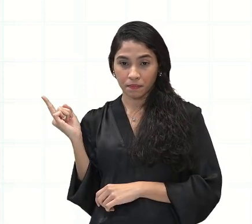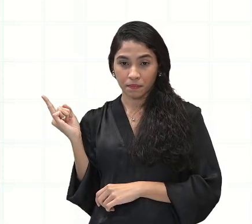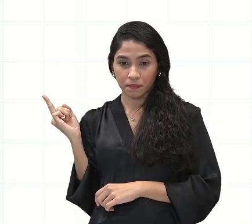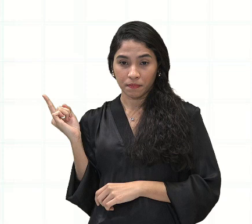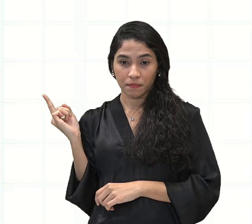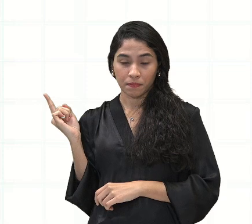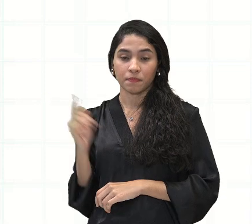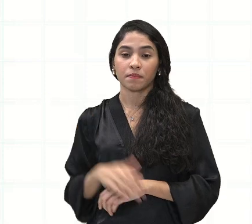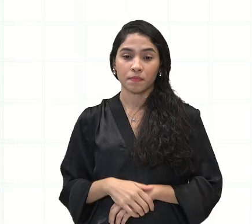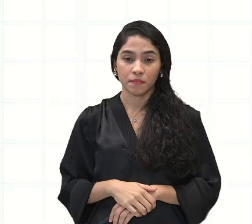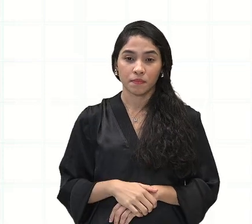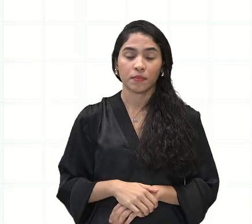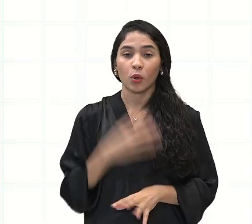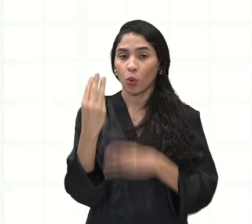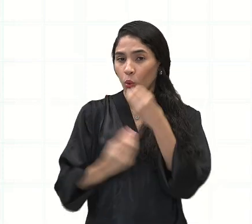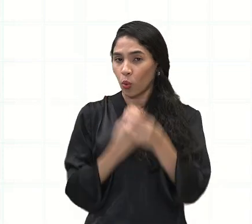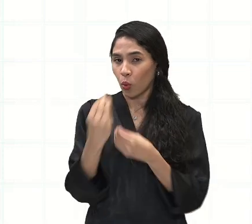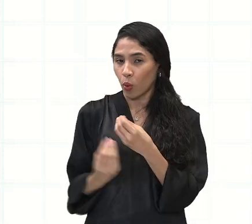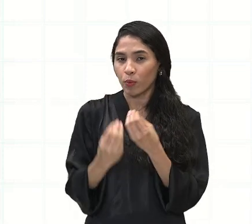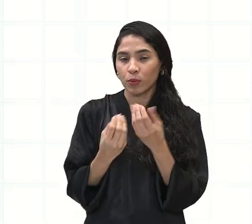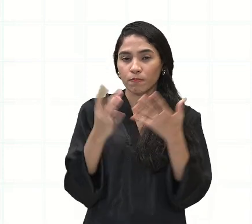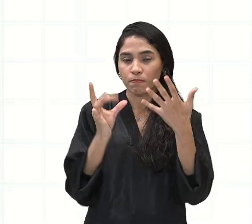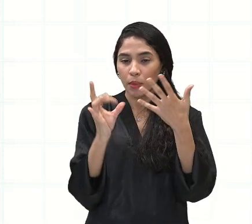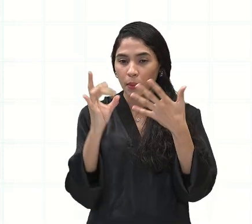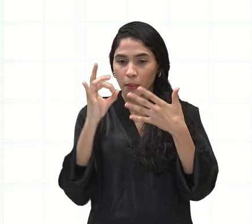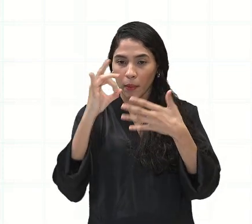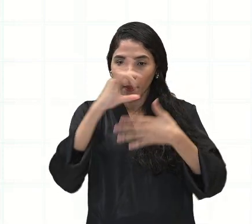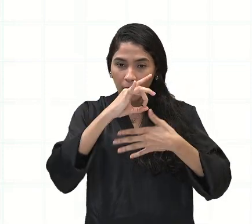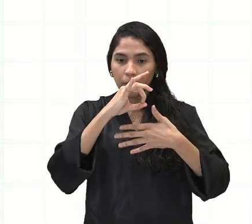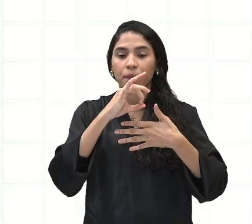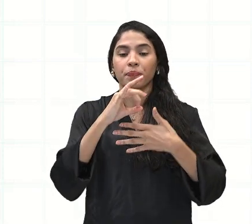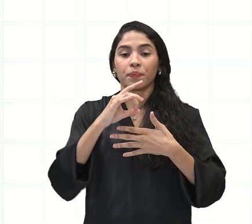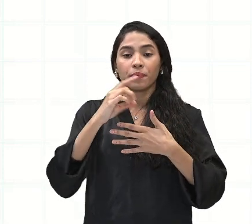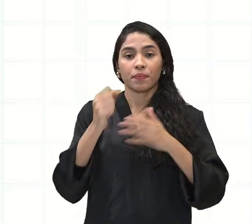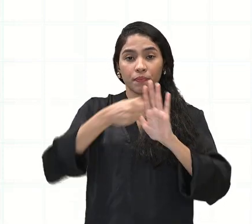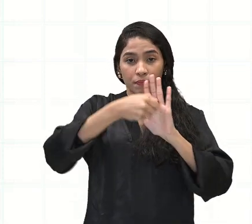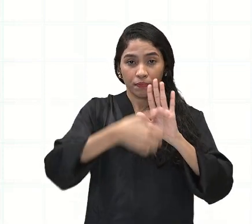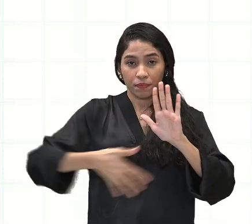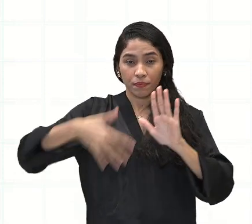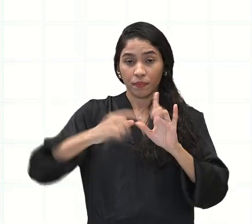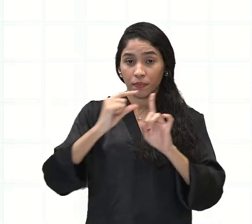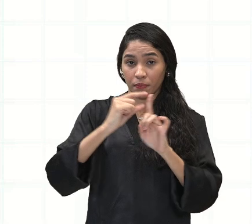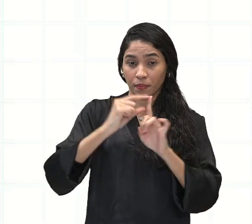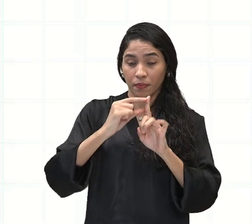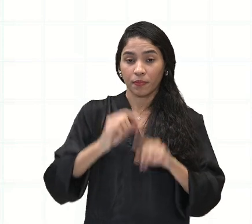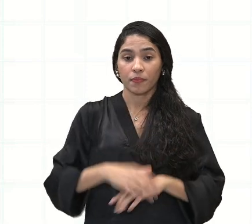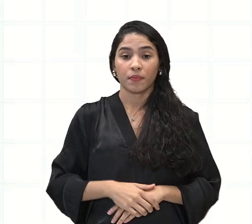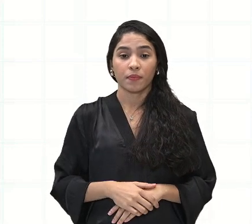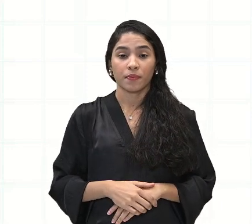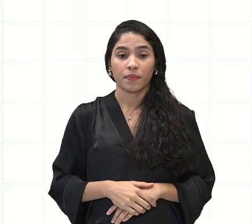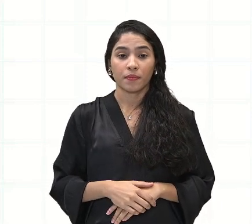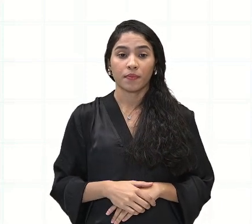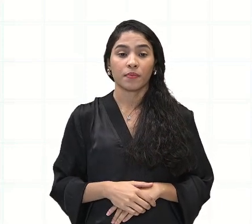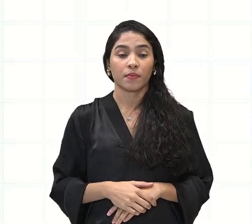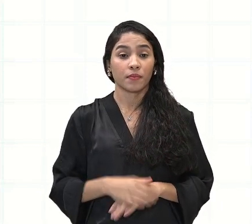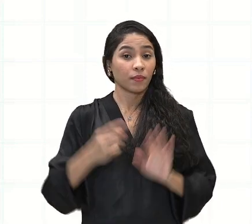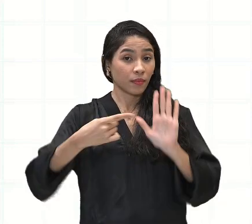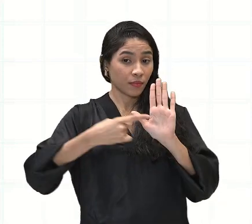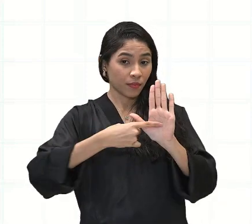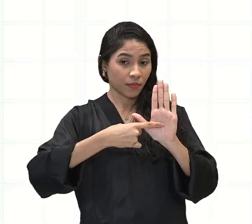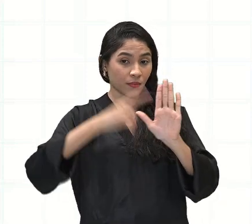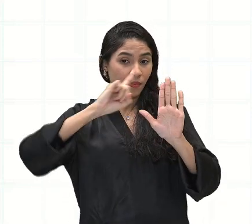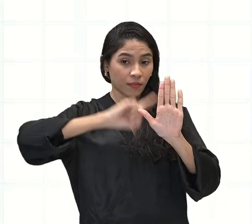sinônimo. A gente vai ver como é que funciona cada uma dessas figuras de palavras a partir de agora. A primeira delas é a